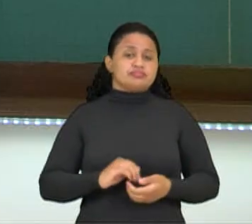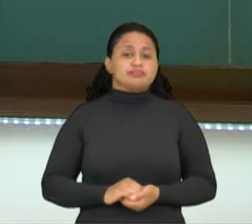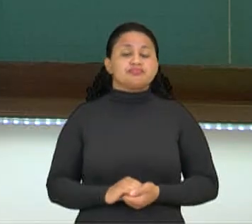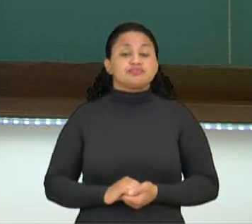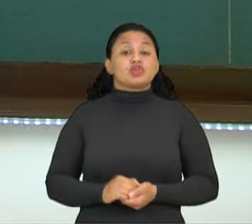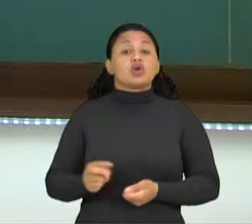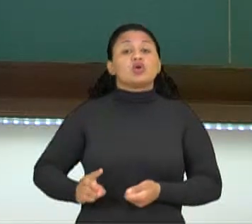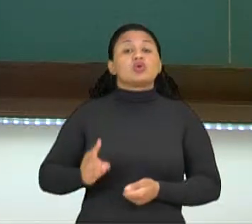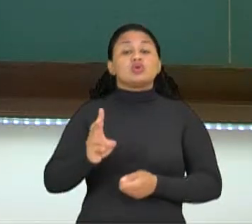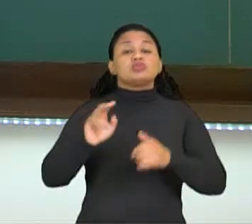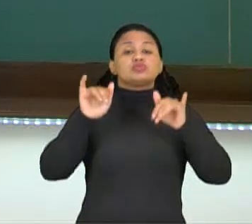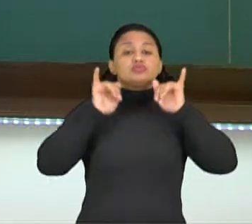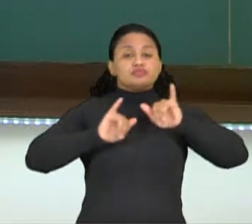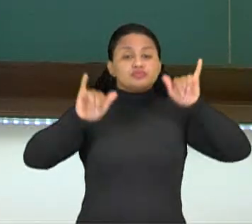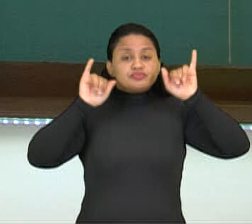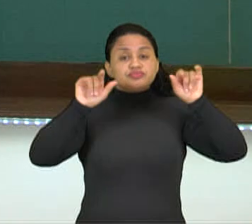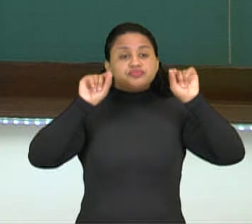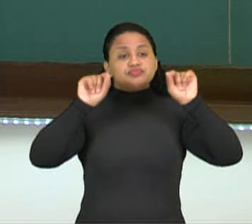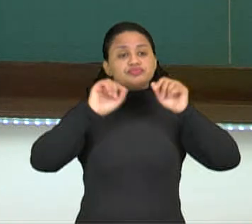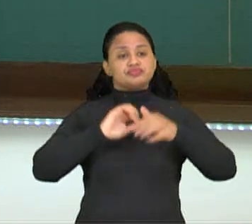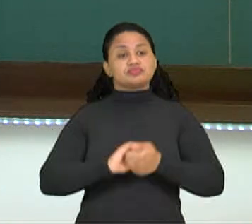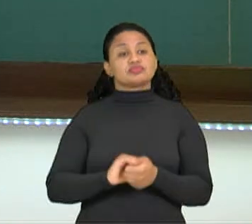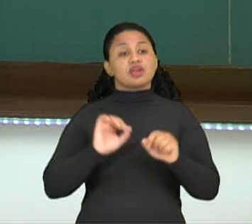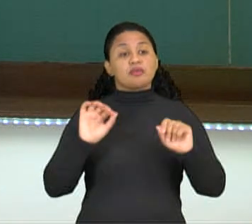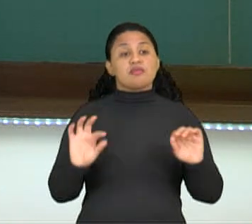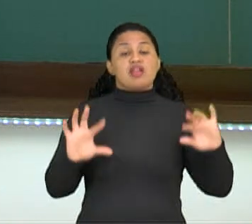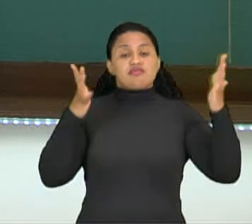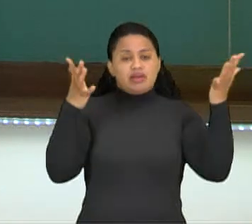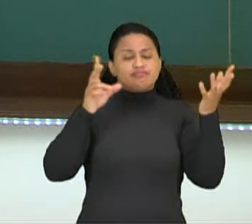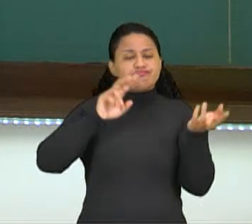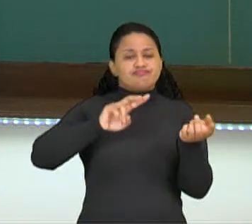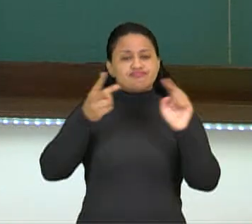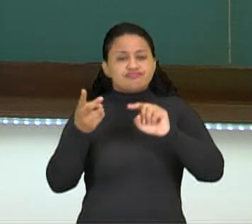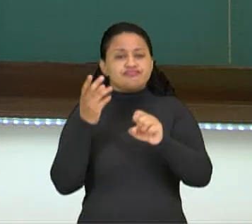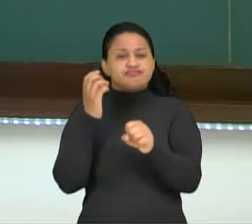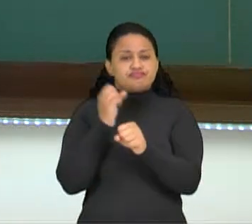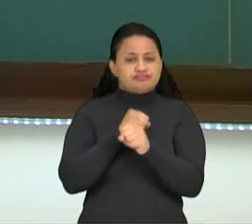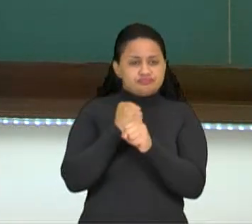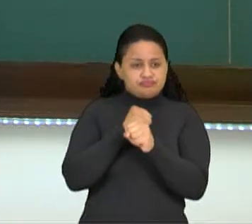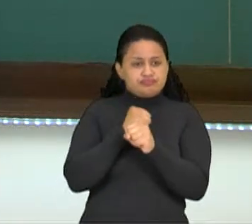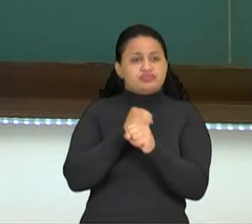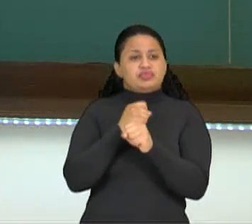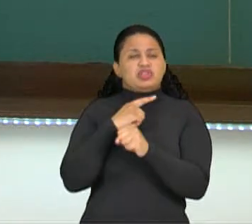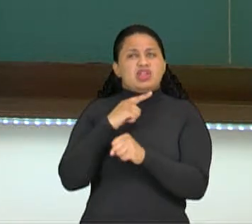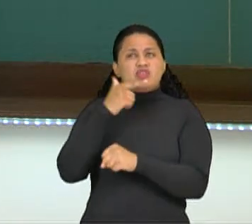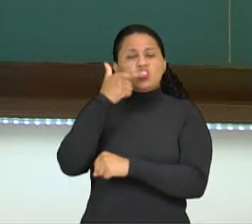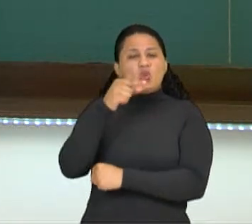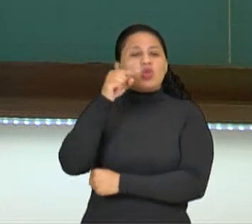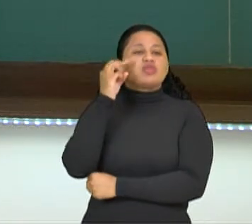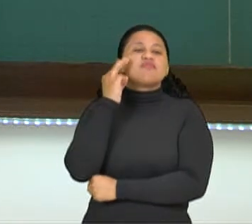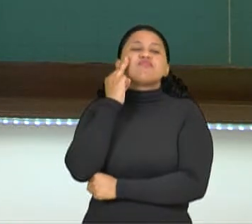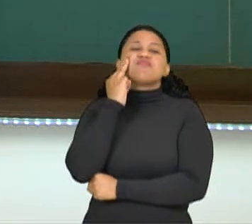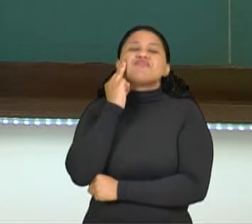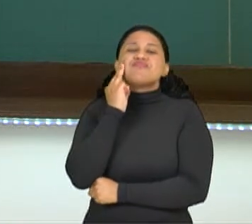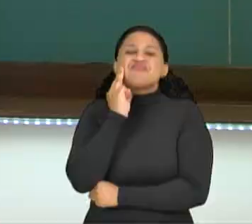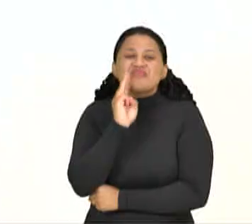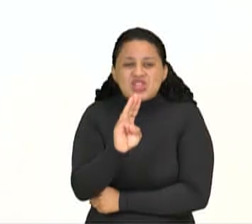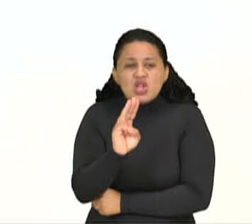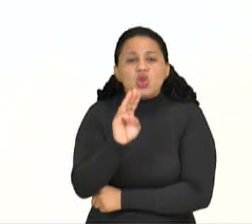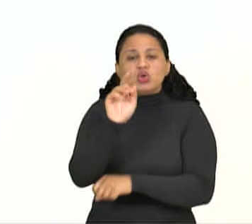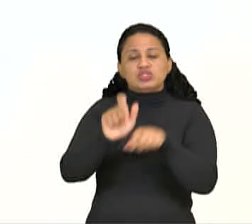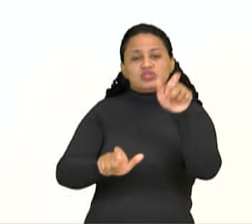Continuação da nossa notícia. Para a festa da virada, que reuniu 2 milhões